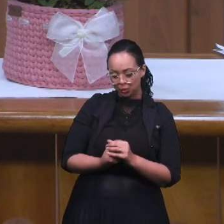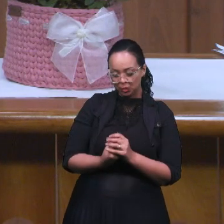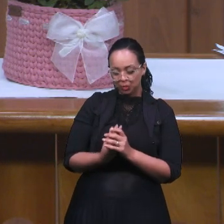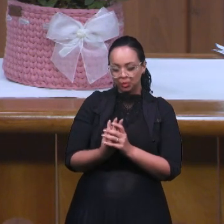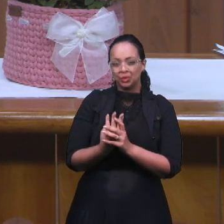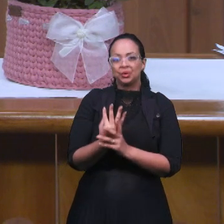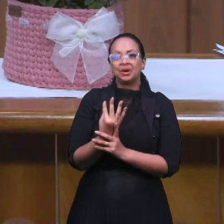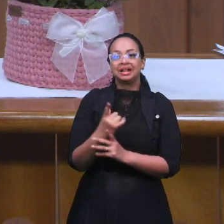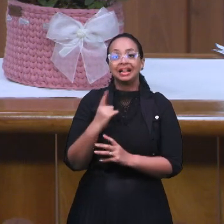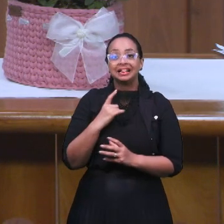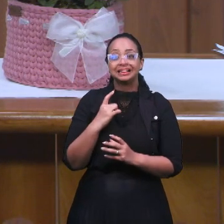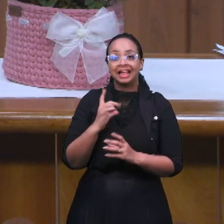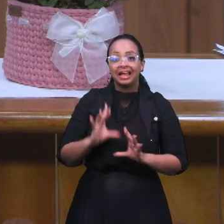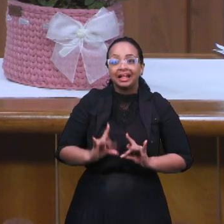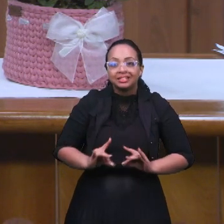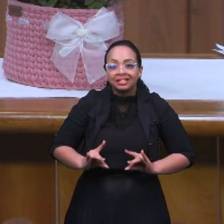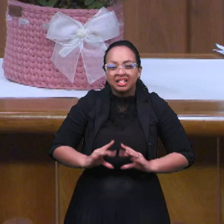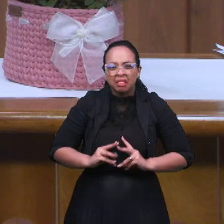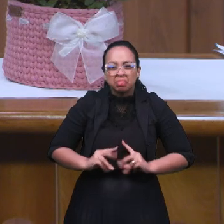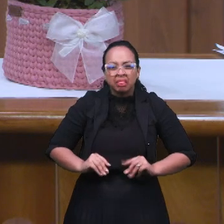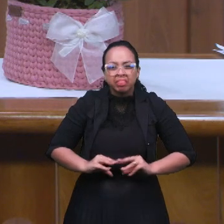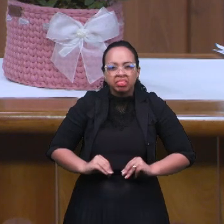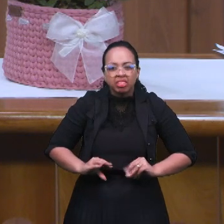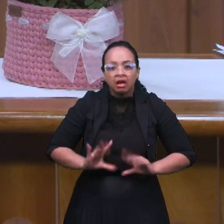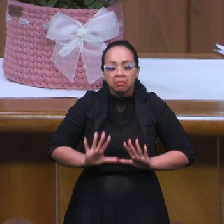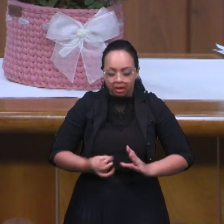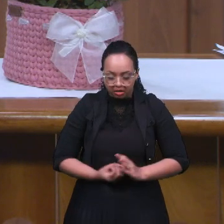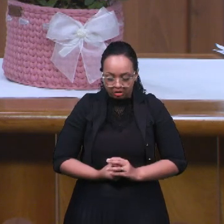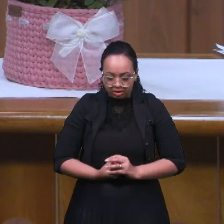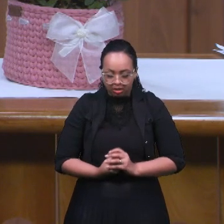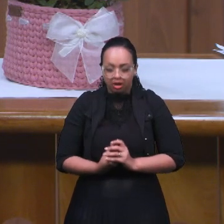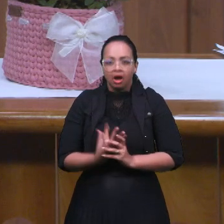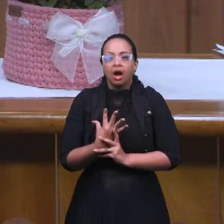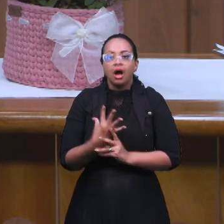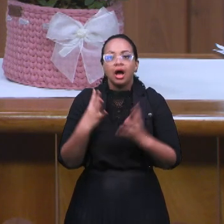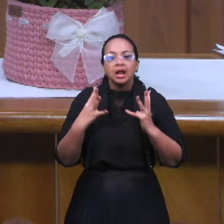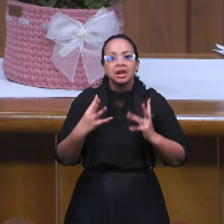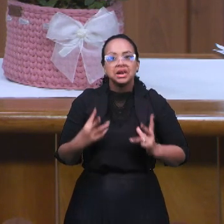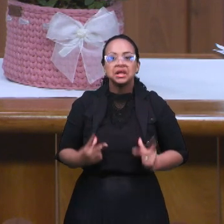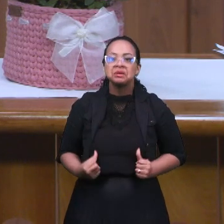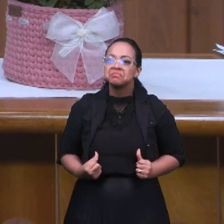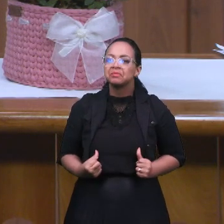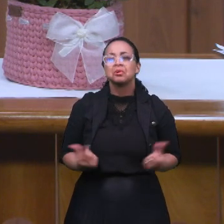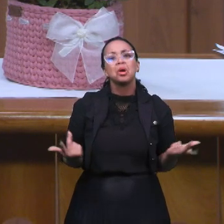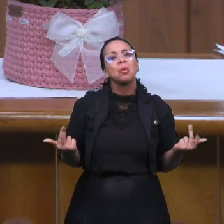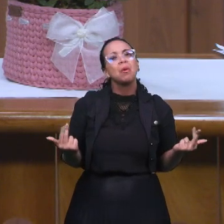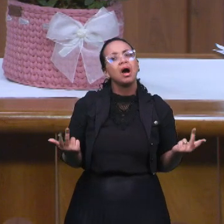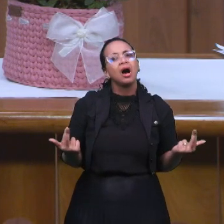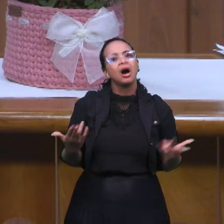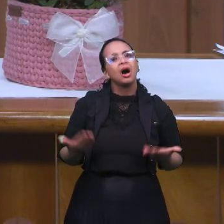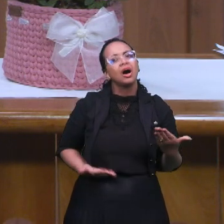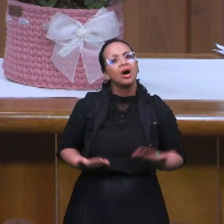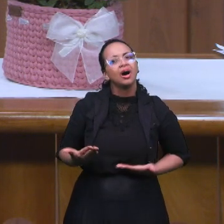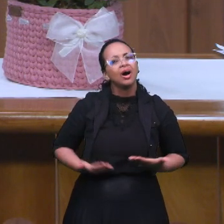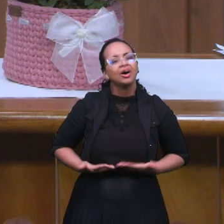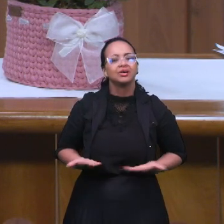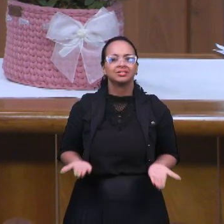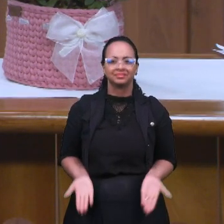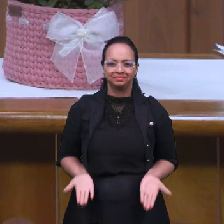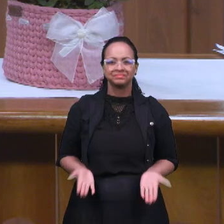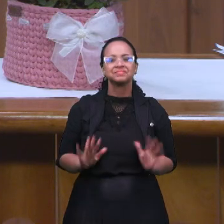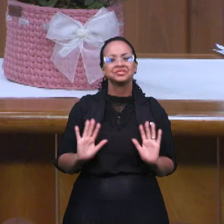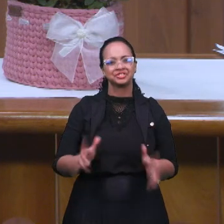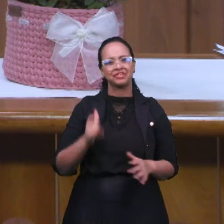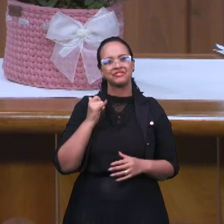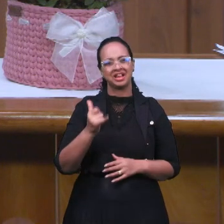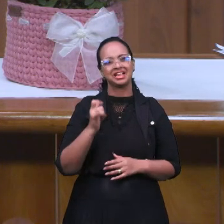charco, ele sai da sujeira, ele sai do mundo. Meus irmãos, e eu já citei isso aqui, aliás, até uma